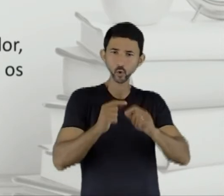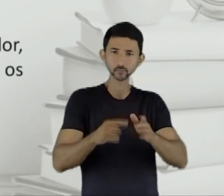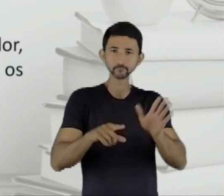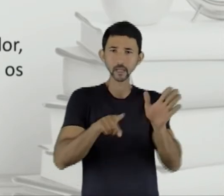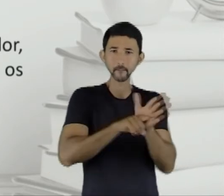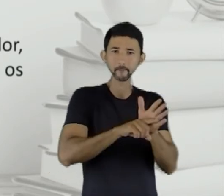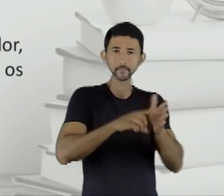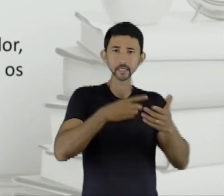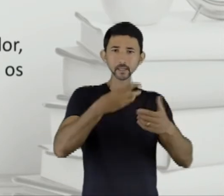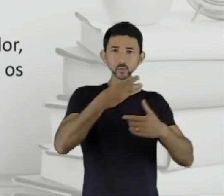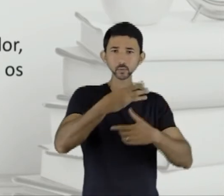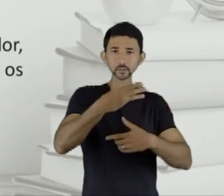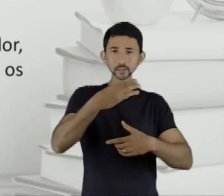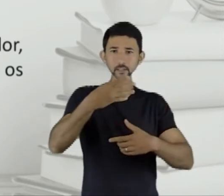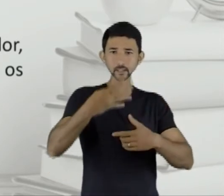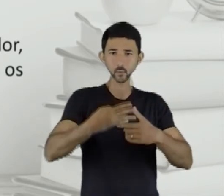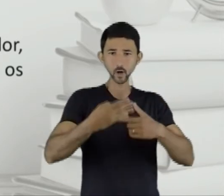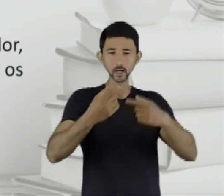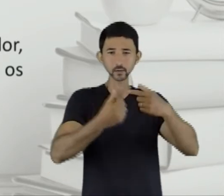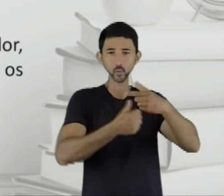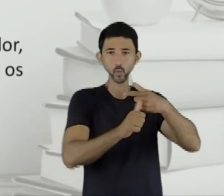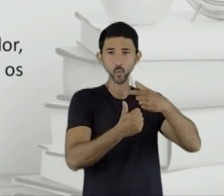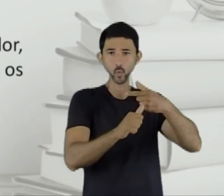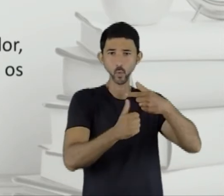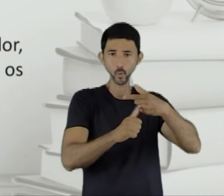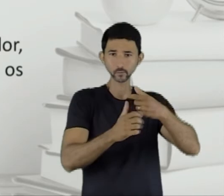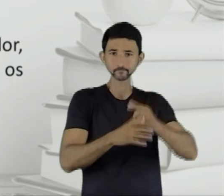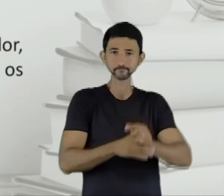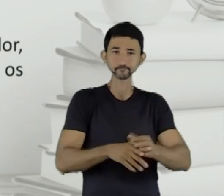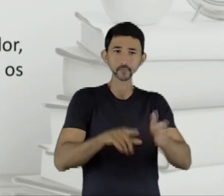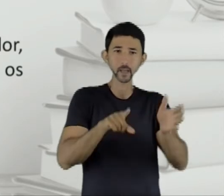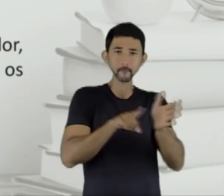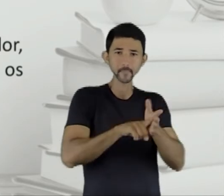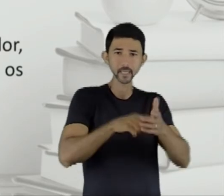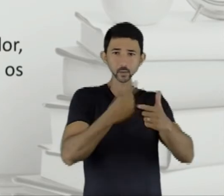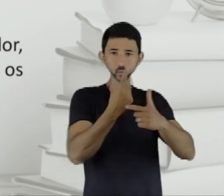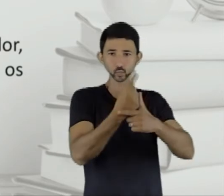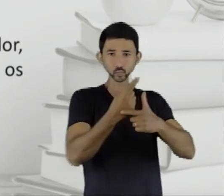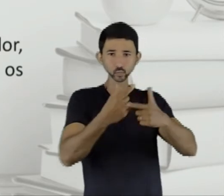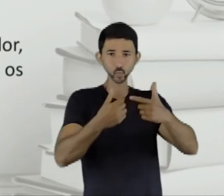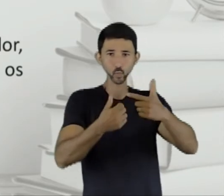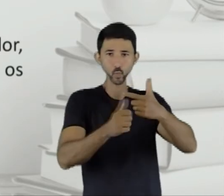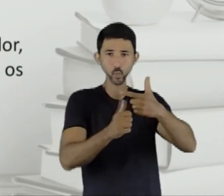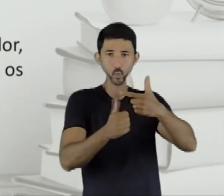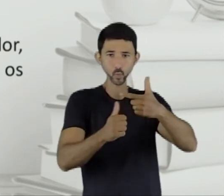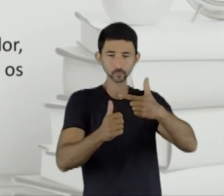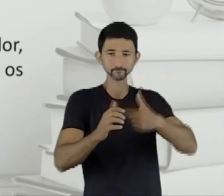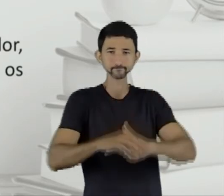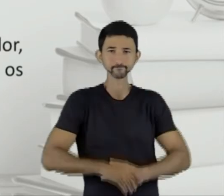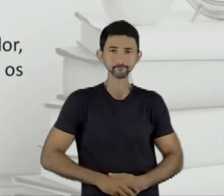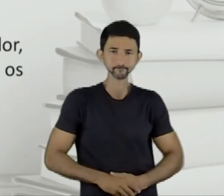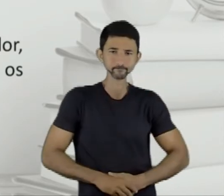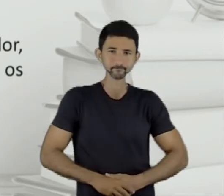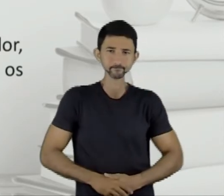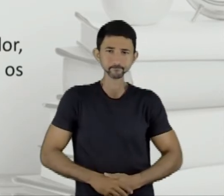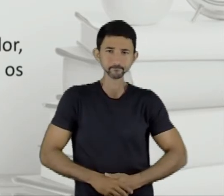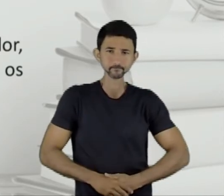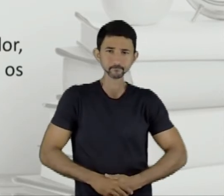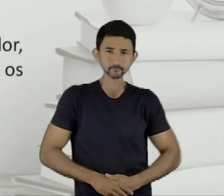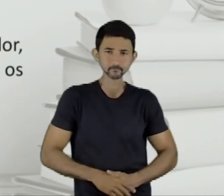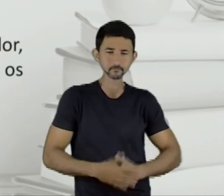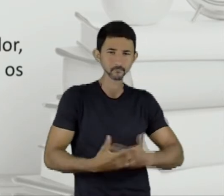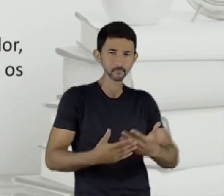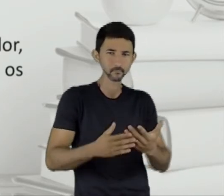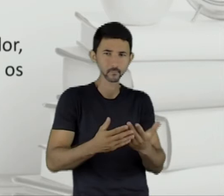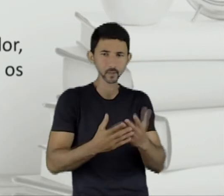menos 34 onzeavos, menos 1 onzeavos. Opa, já chegou como a gente diz